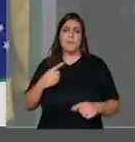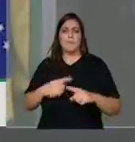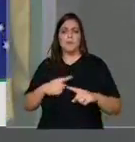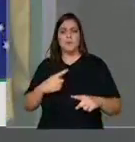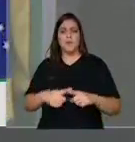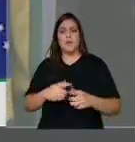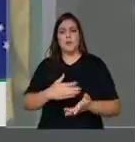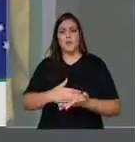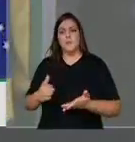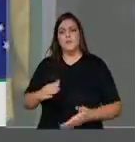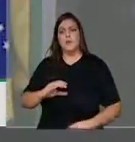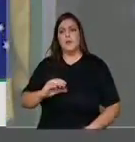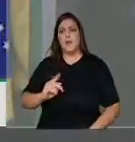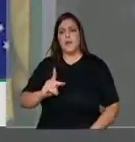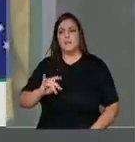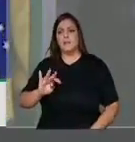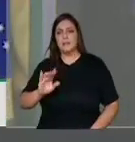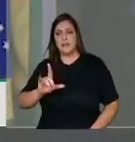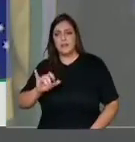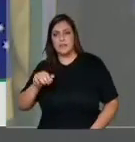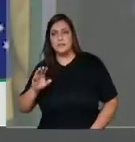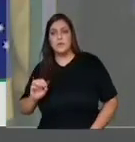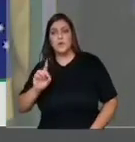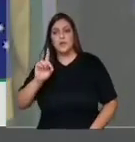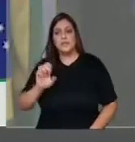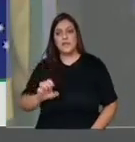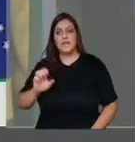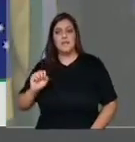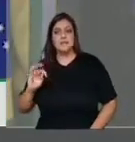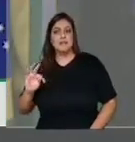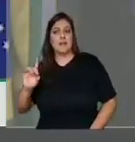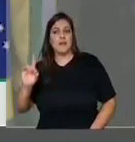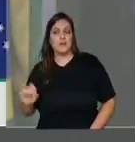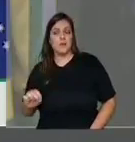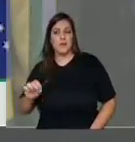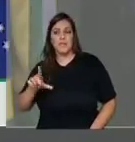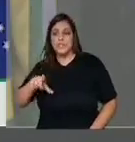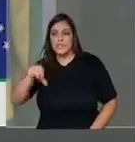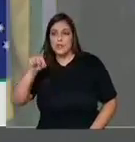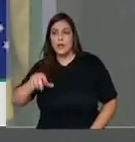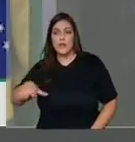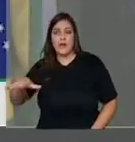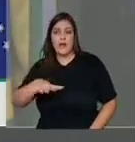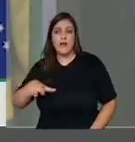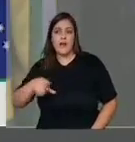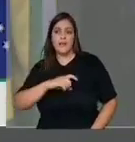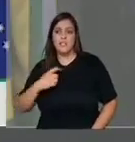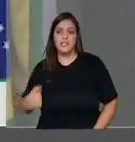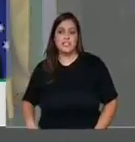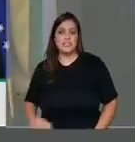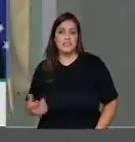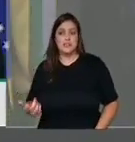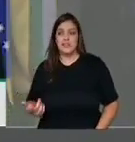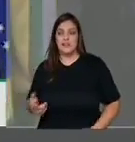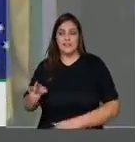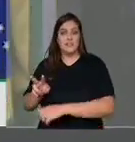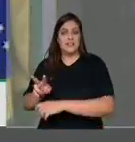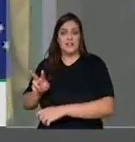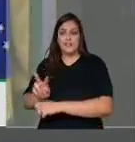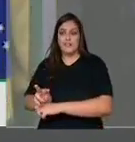Estado. Criou uma região da China capitalista com a velha sabedoria chinesa. Ora,